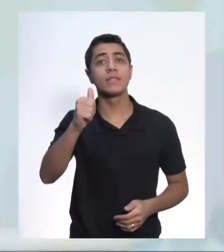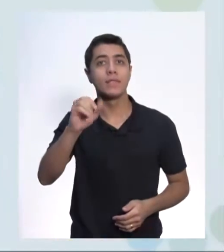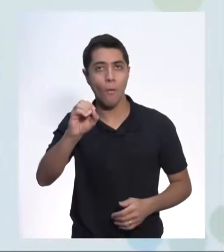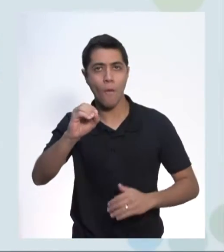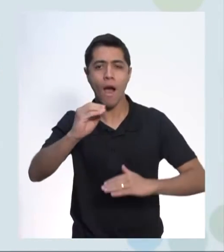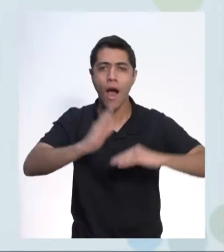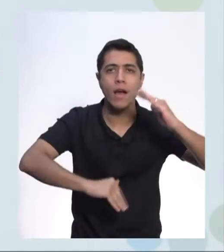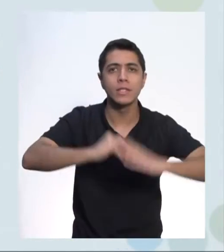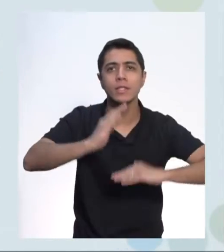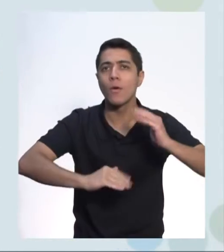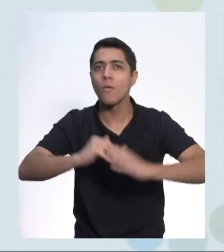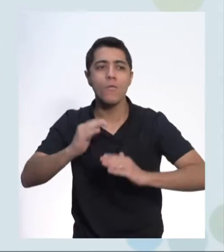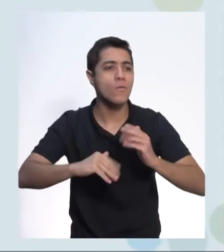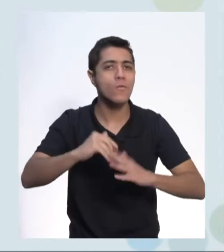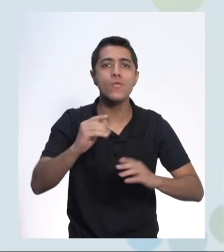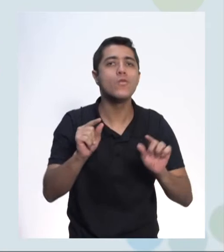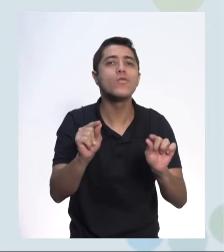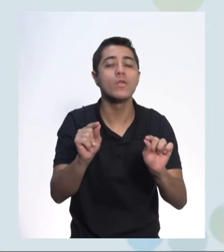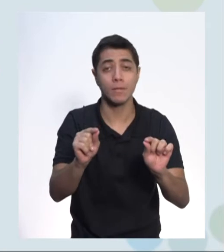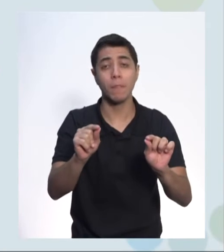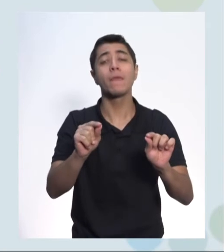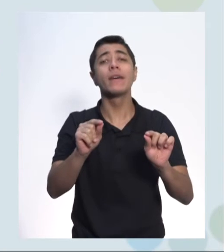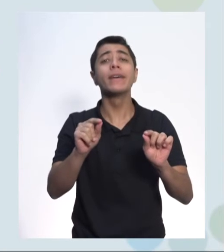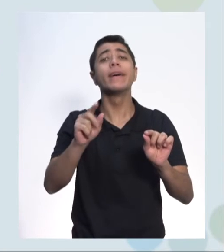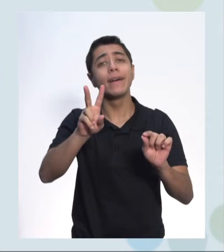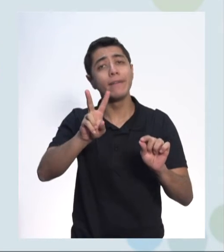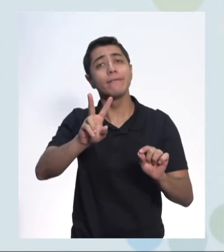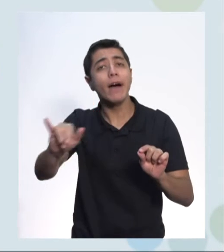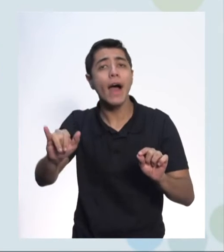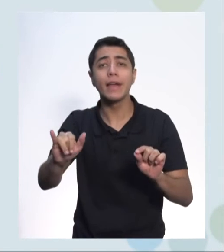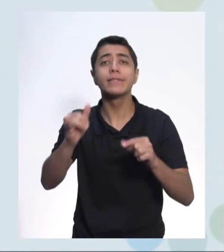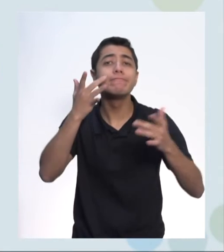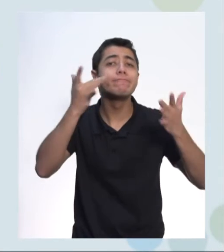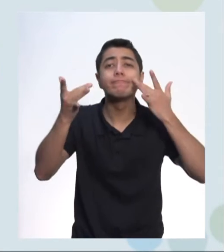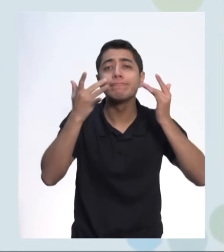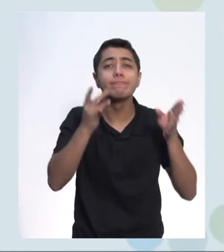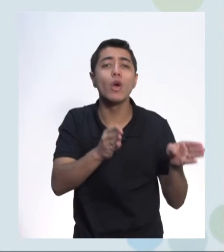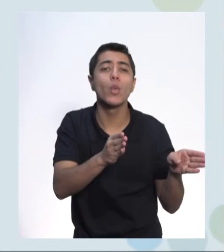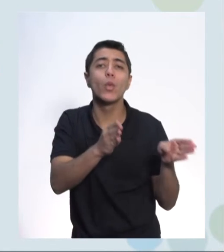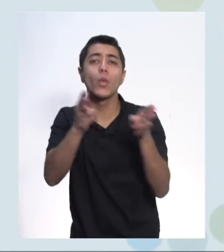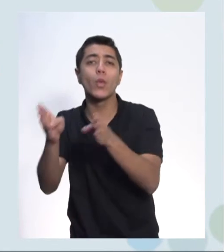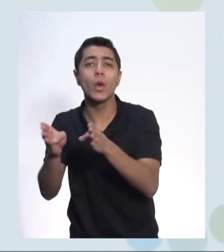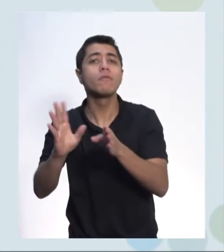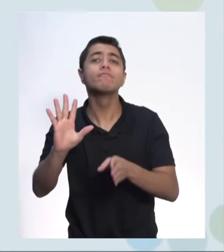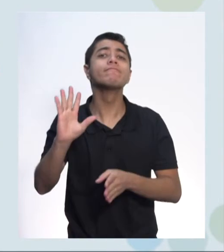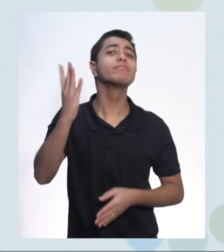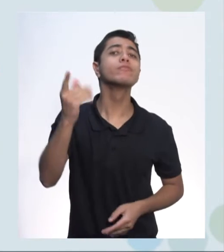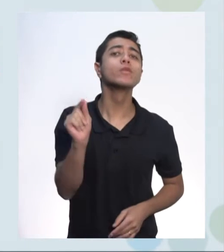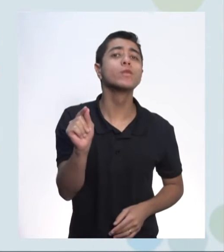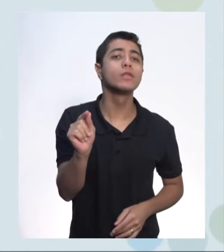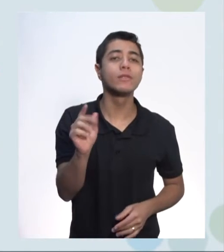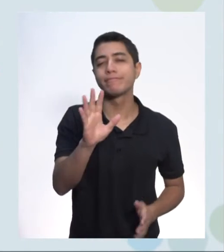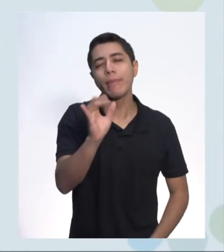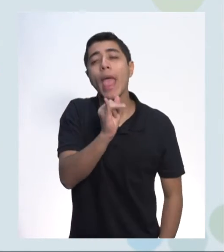a descrição do que ocorre na cena. Né? A gente tem um exemplo lá. Ao levantar o pano, Pedro, o copeiro da casa, espana